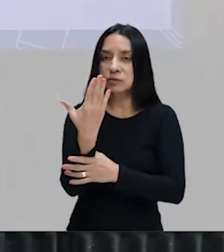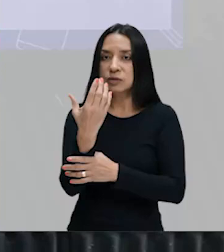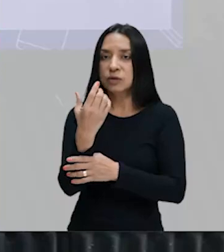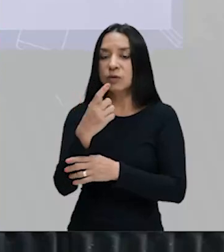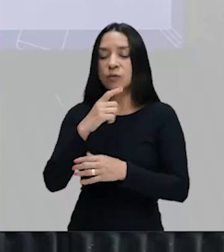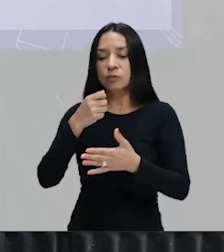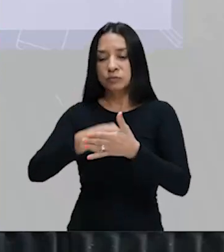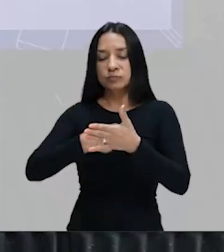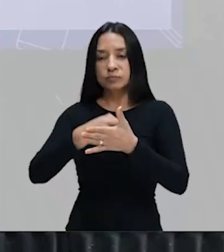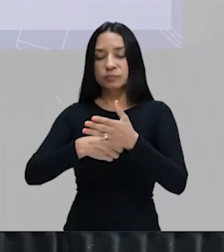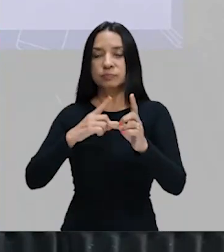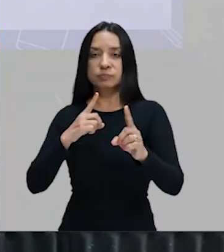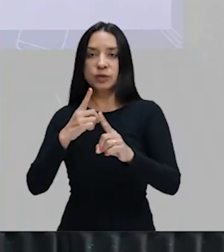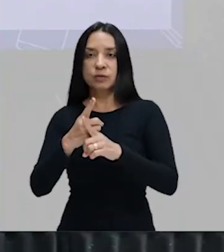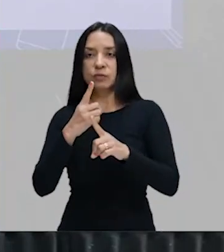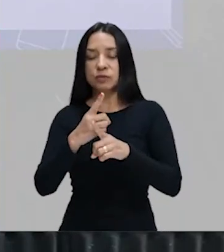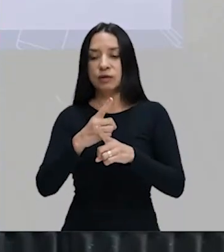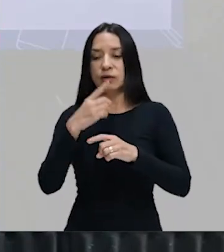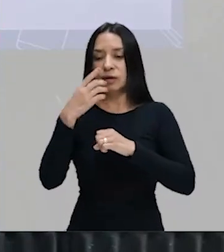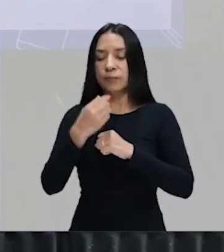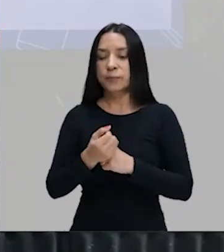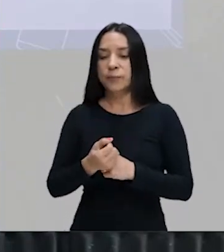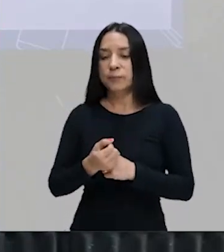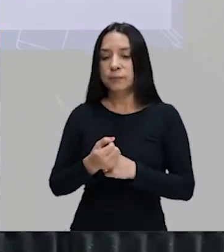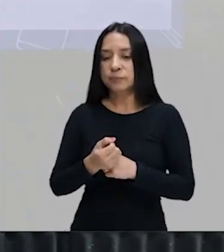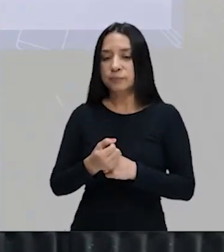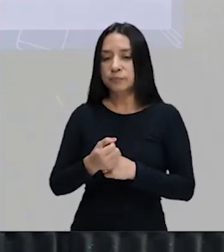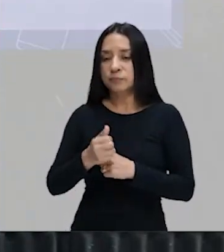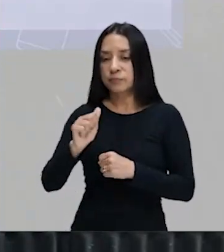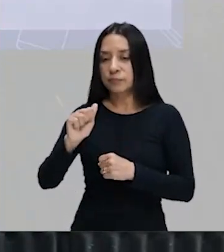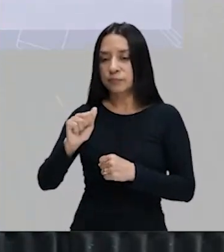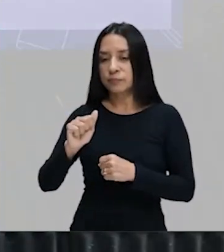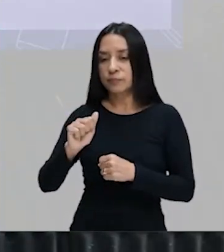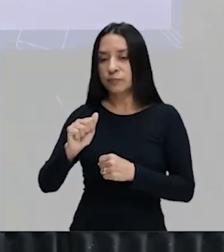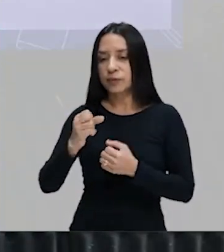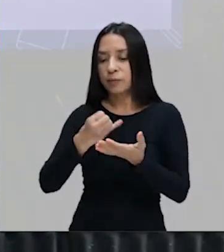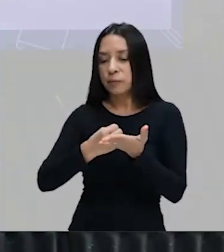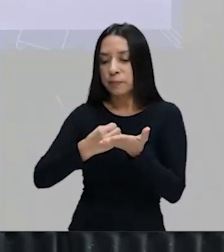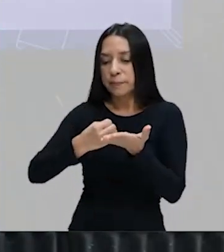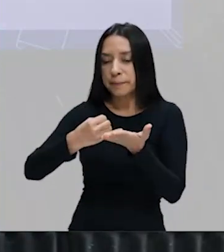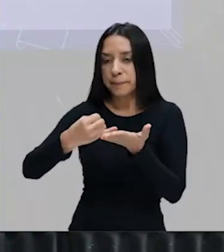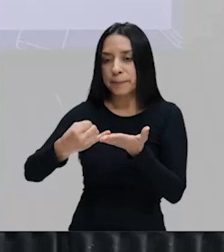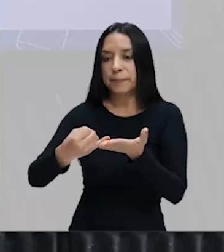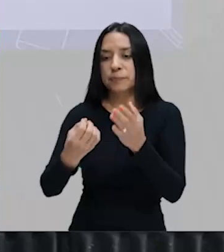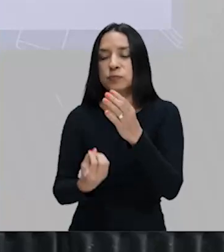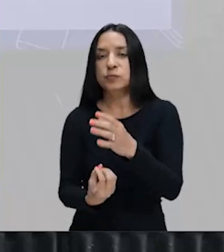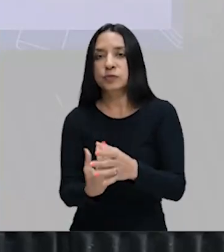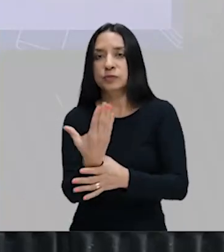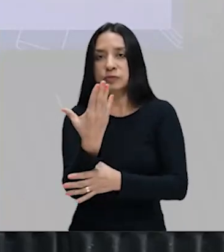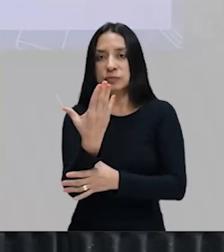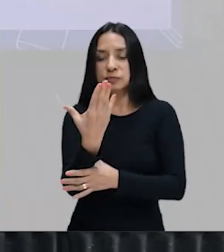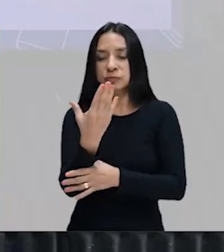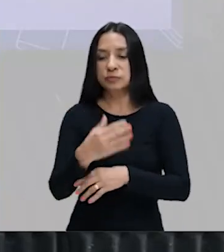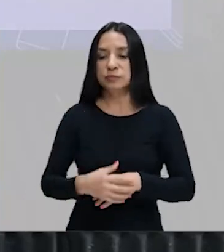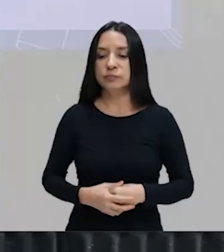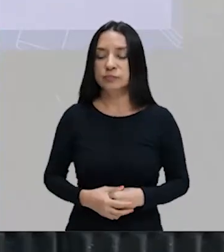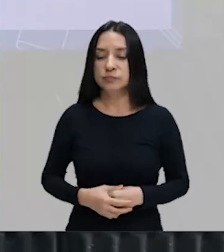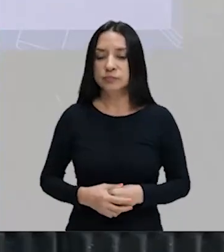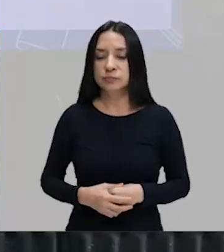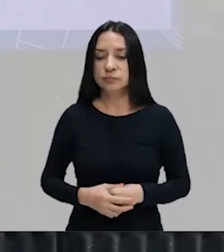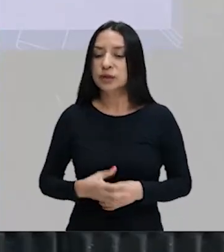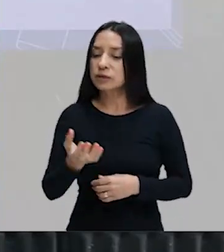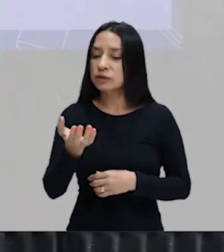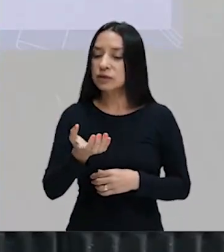ou tentam encontrar este princípio originário. A famosa arqué, princípio de origem. Tá. Se eles querem